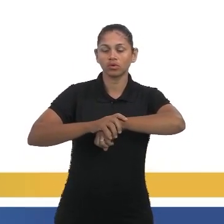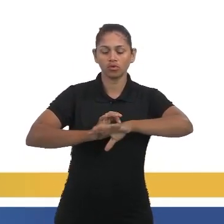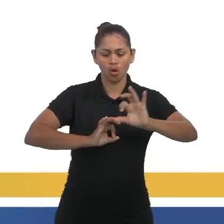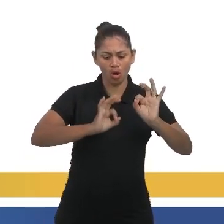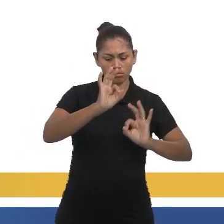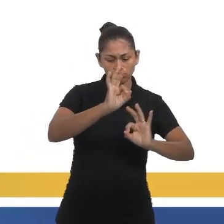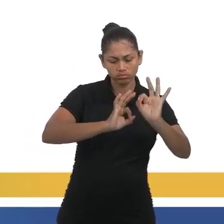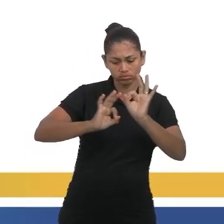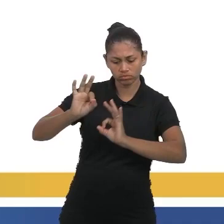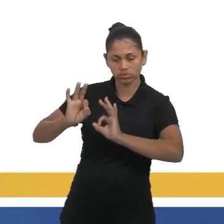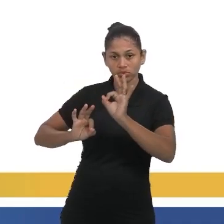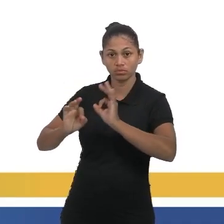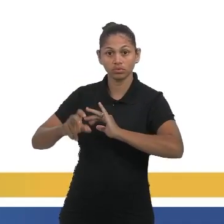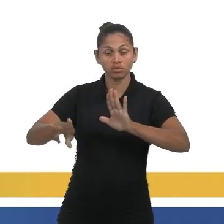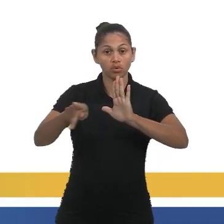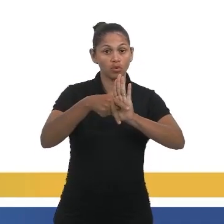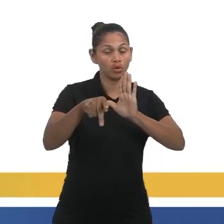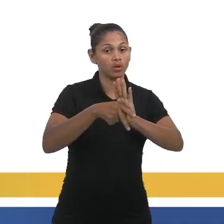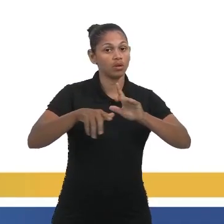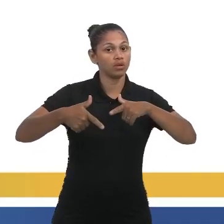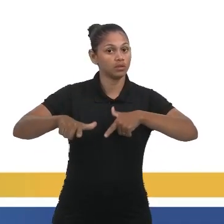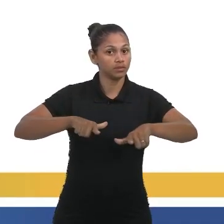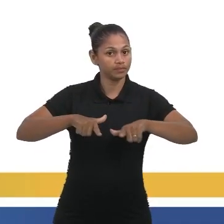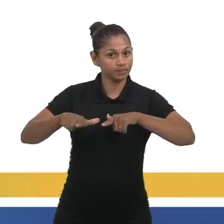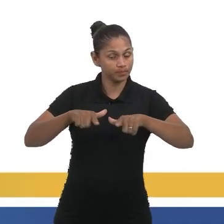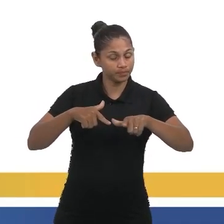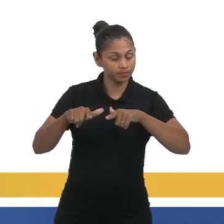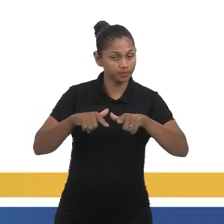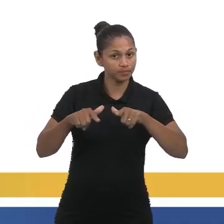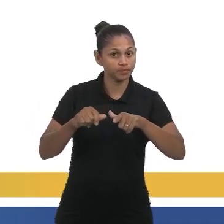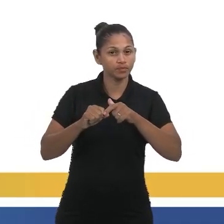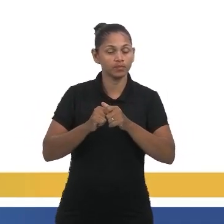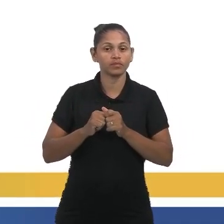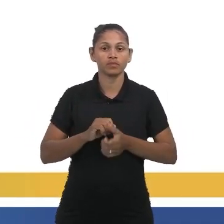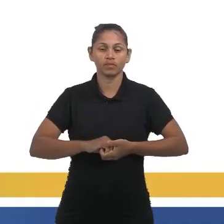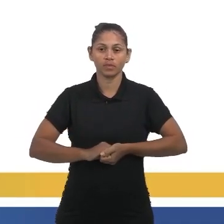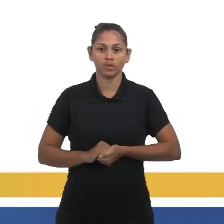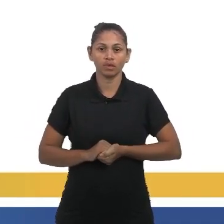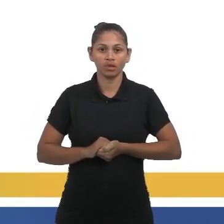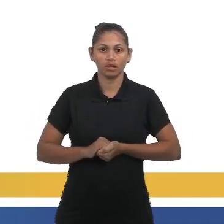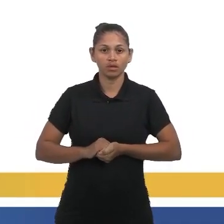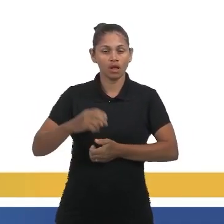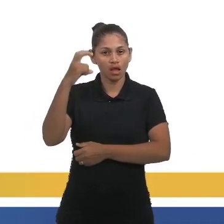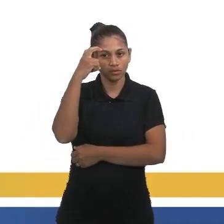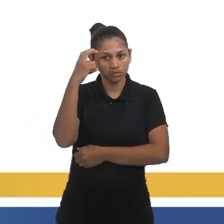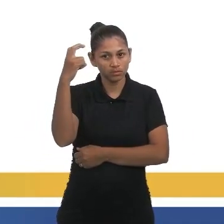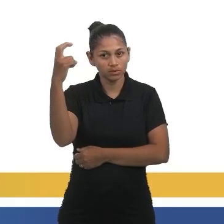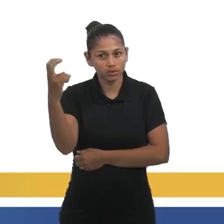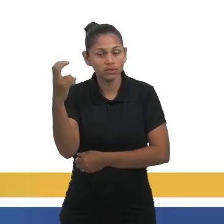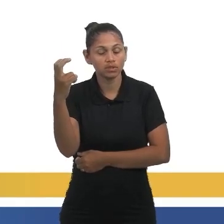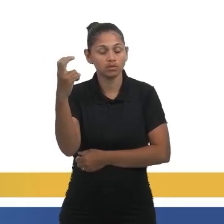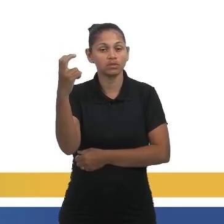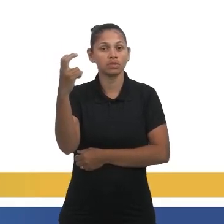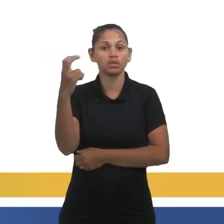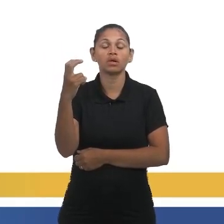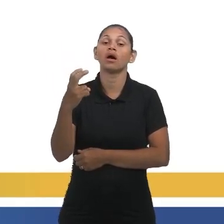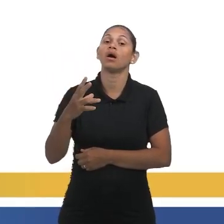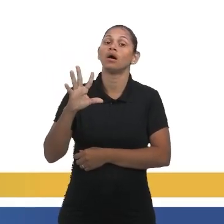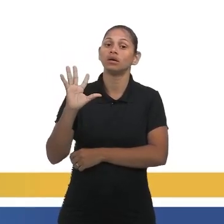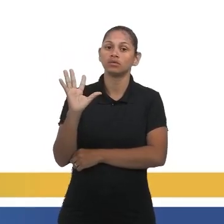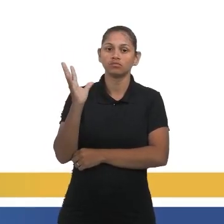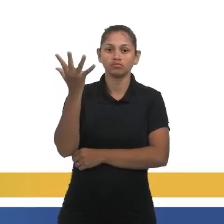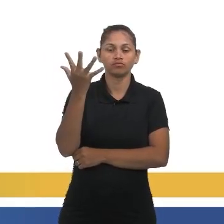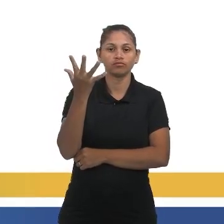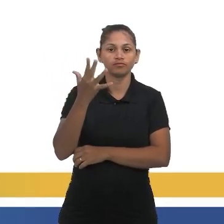automatizem seus próprios trabalhos. A inteligência artificial, IA, da economia freelancer, está